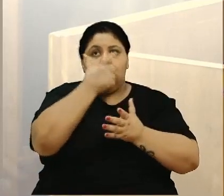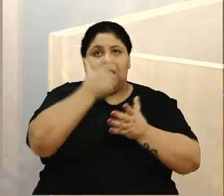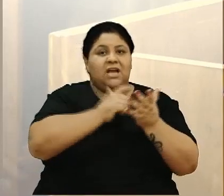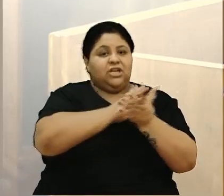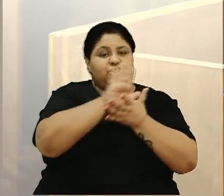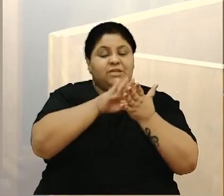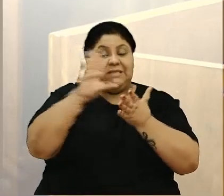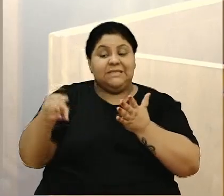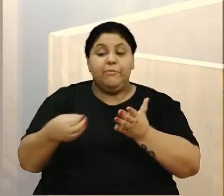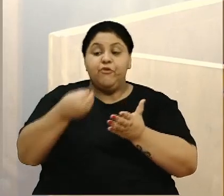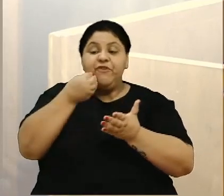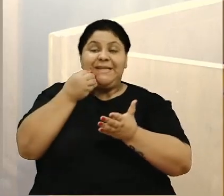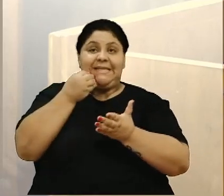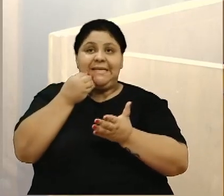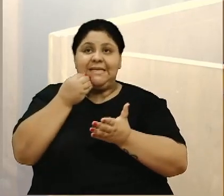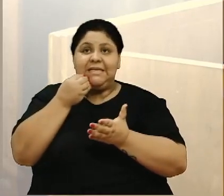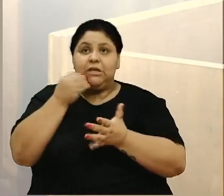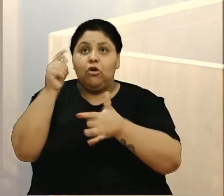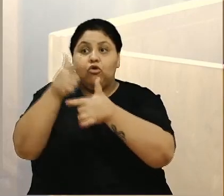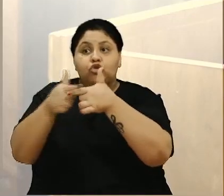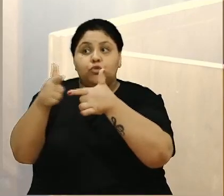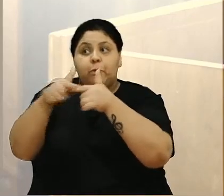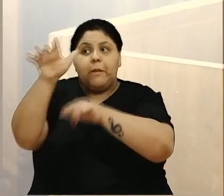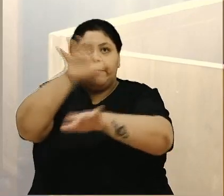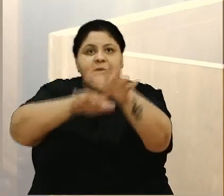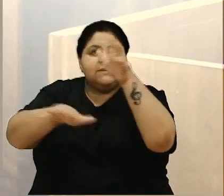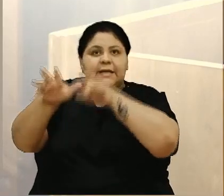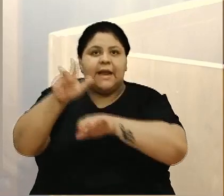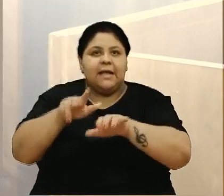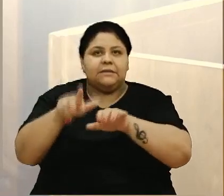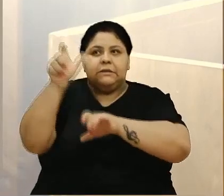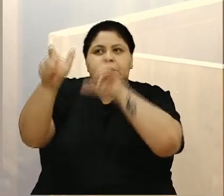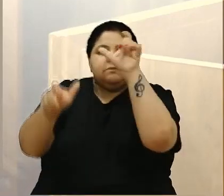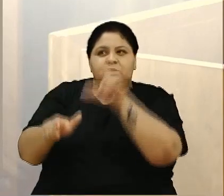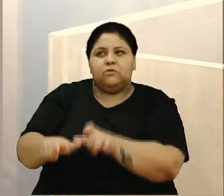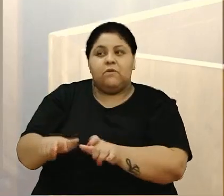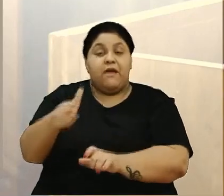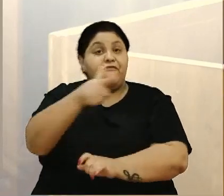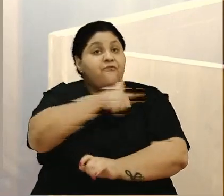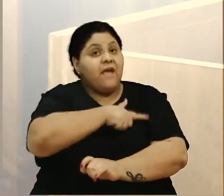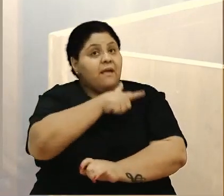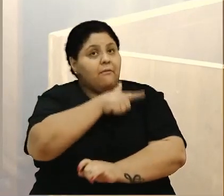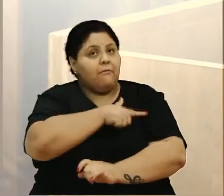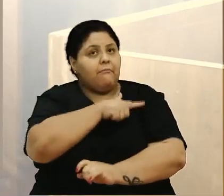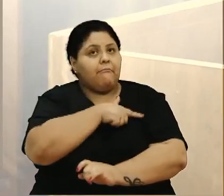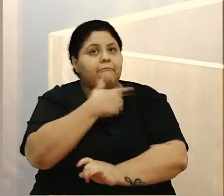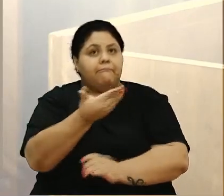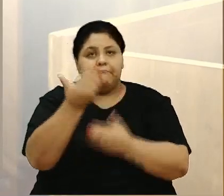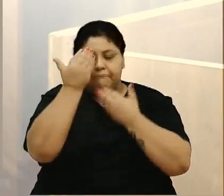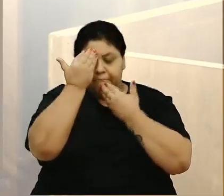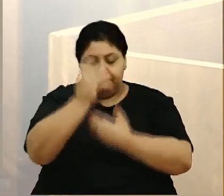proveito sobre a desgraça dos outros, porque é feio isso. Obrigado, presidente.